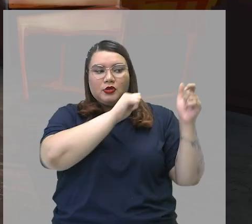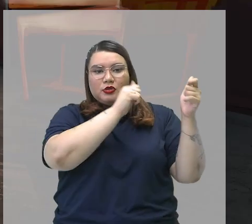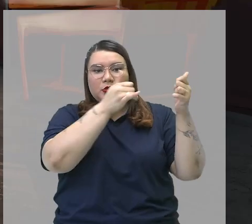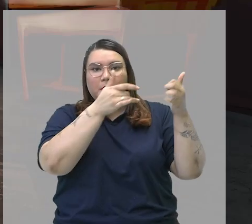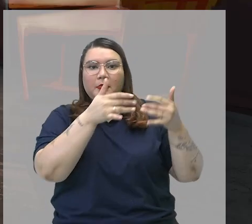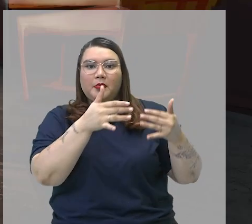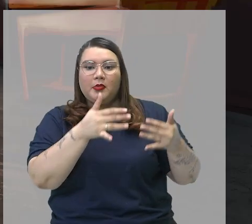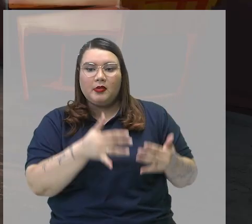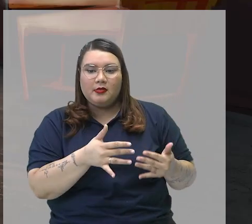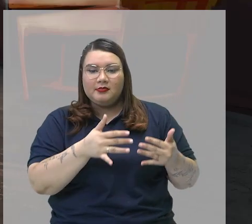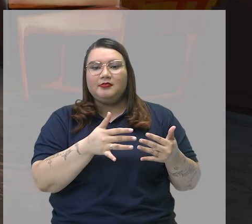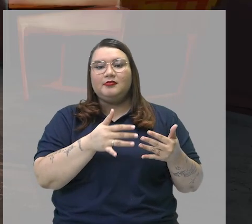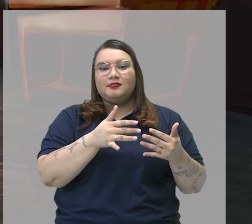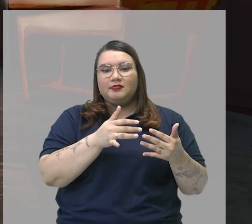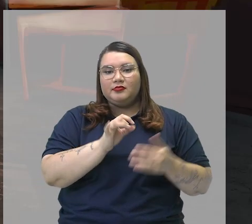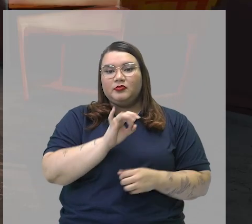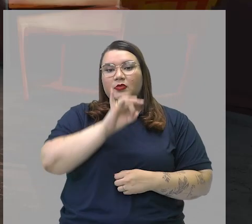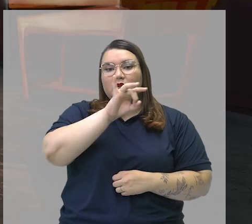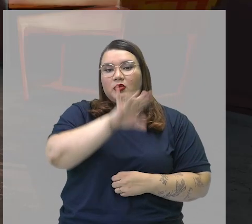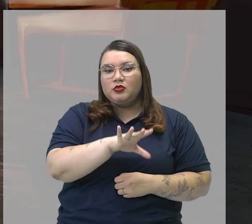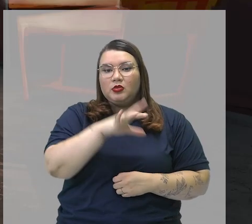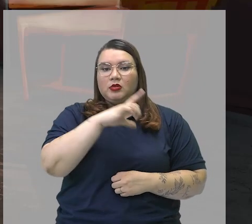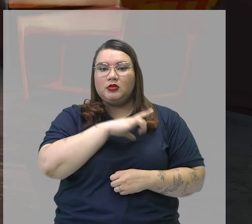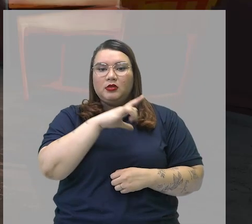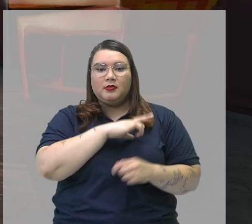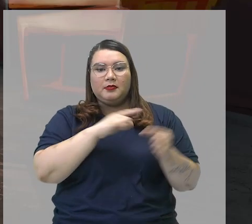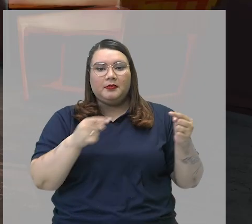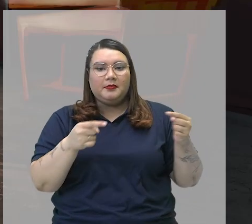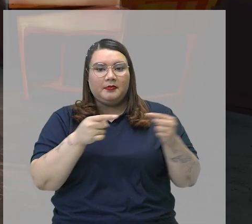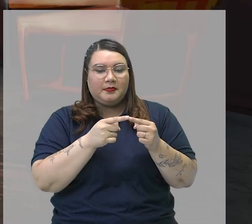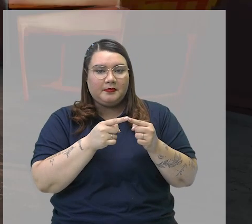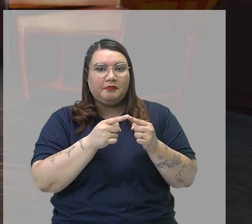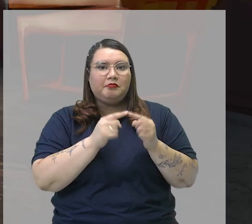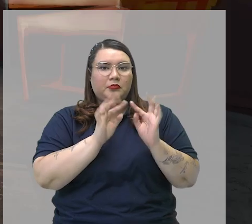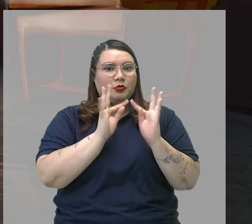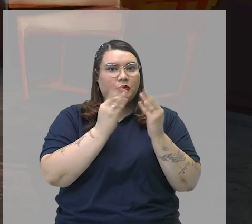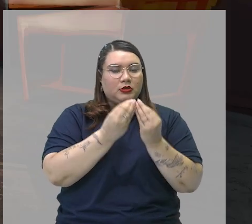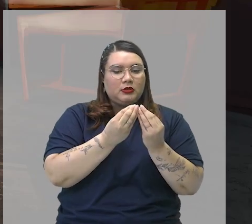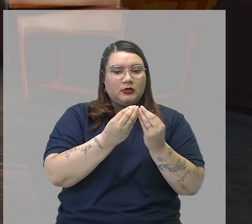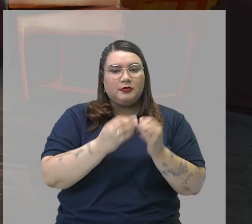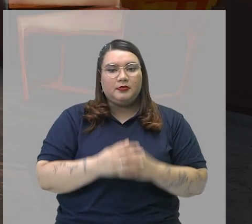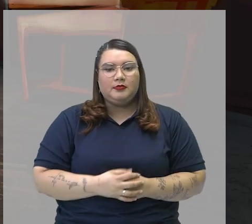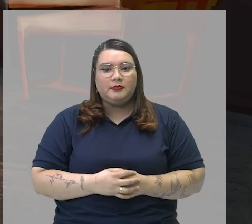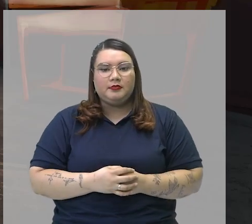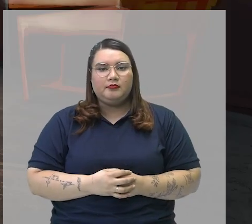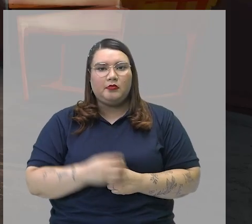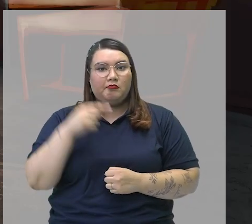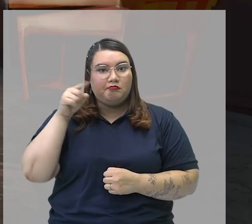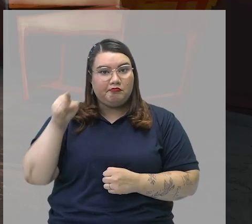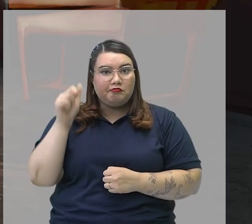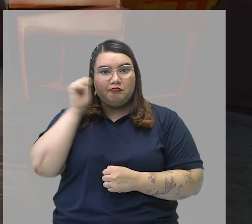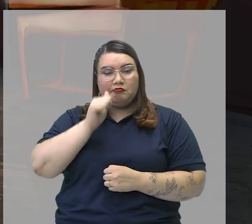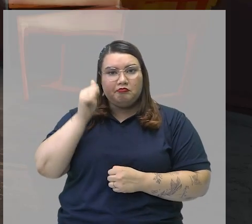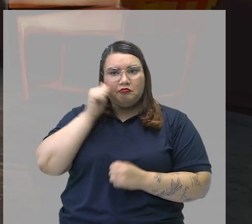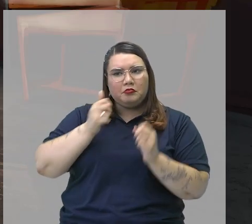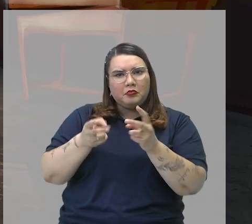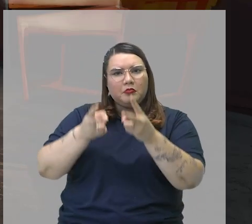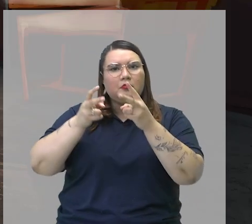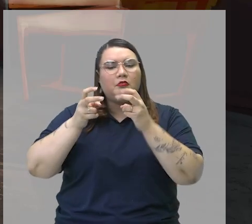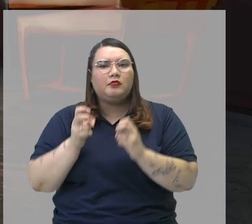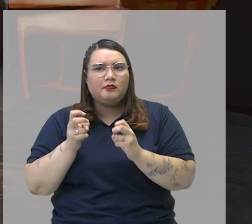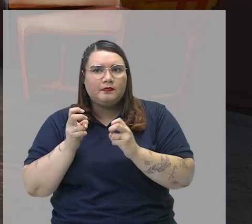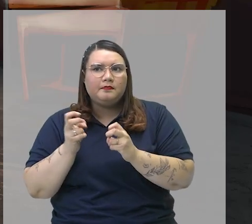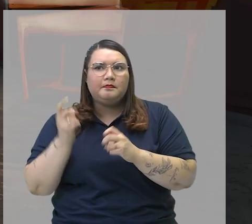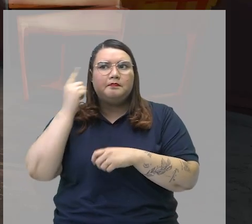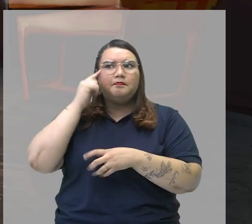explicada apenas pela presença desse elemento. Essa observação a levou